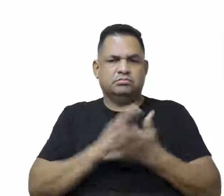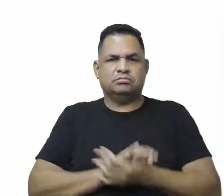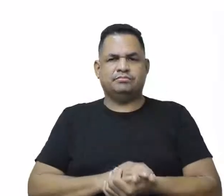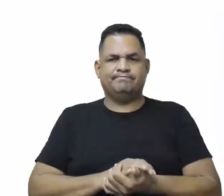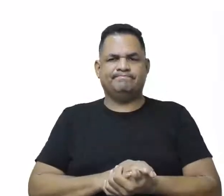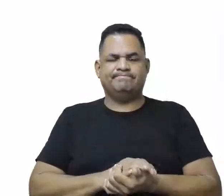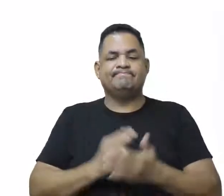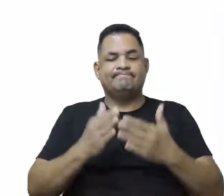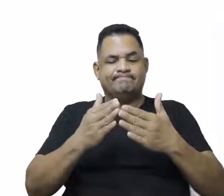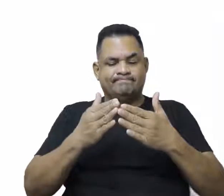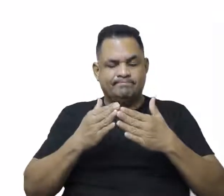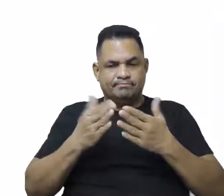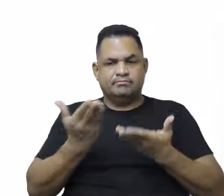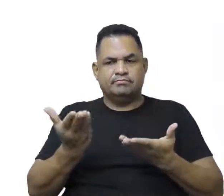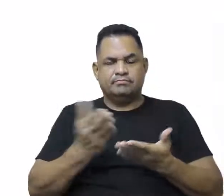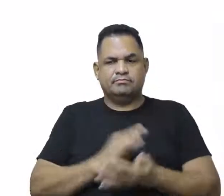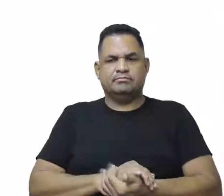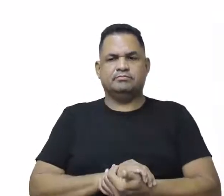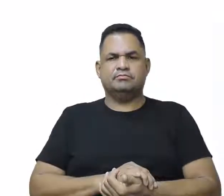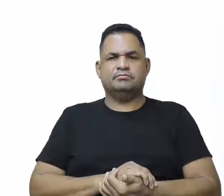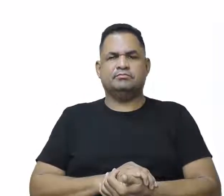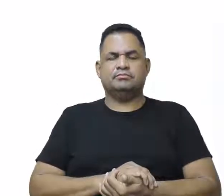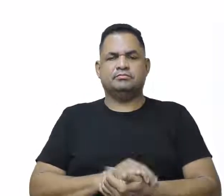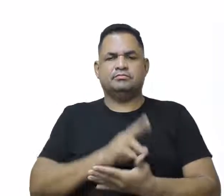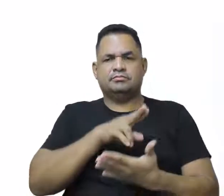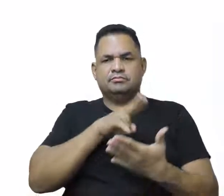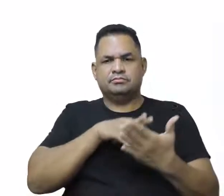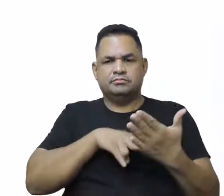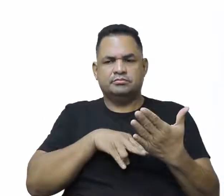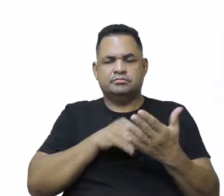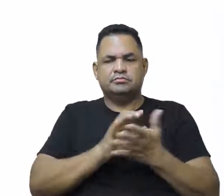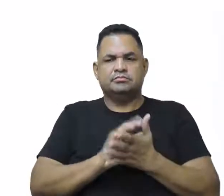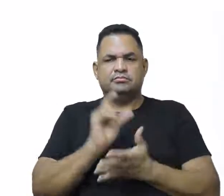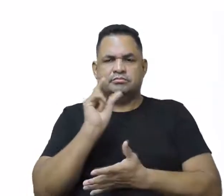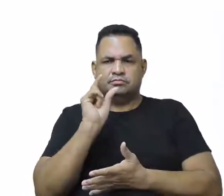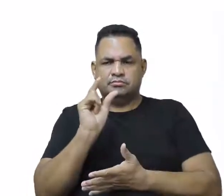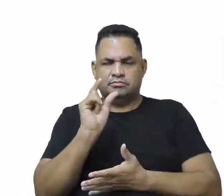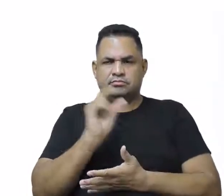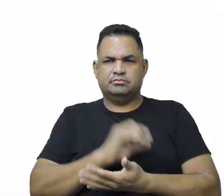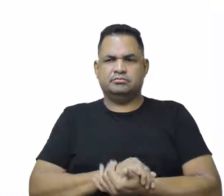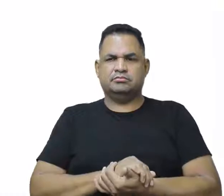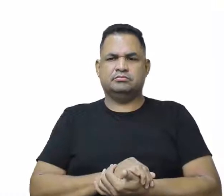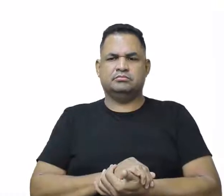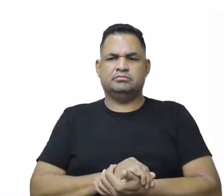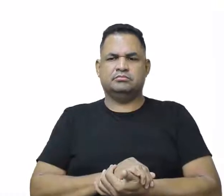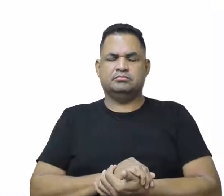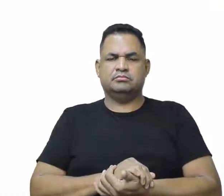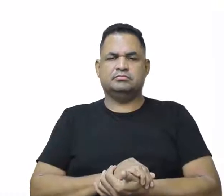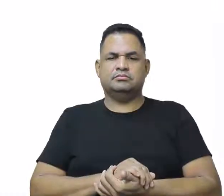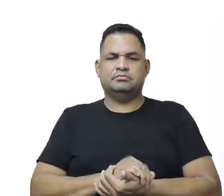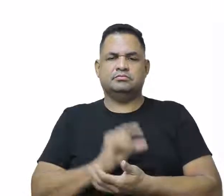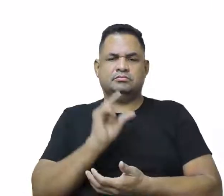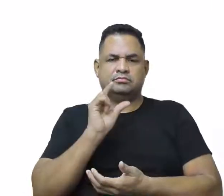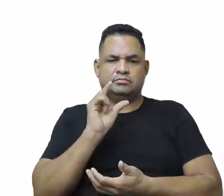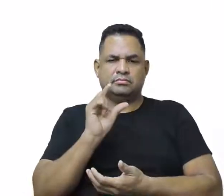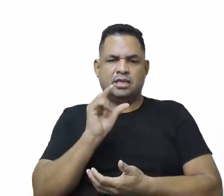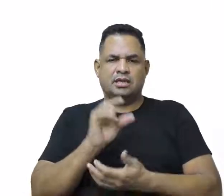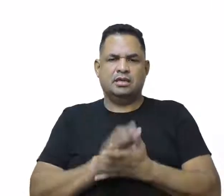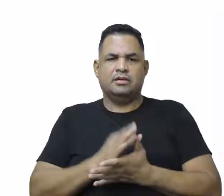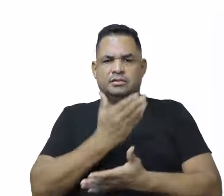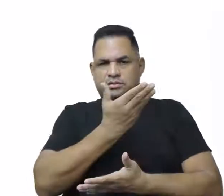para vocês, para que eu possa ler aqui um pouquinho das palavras do